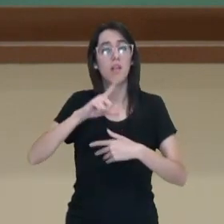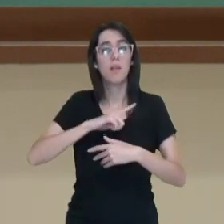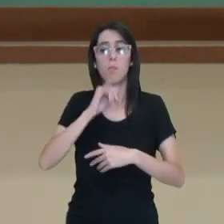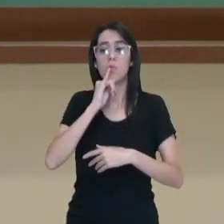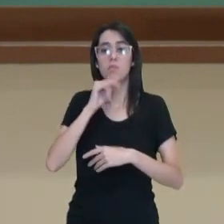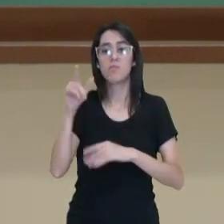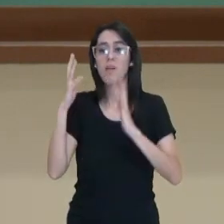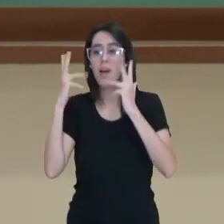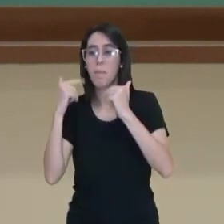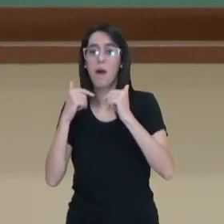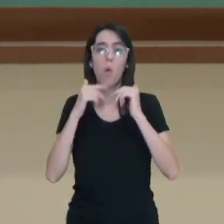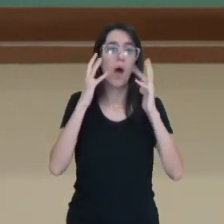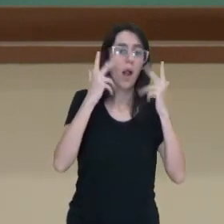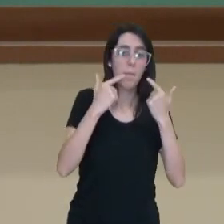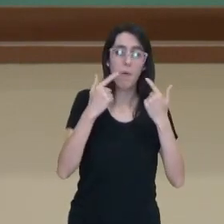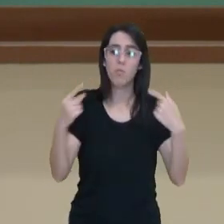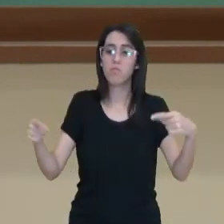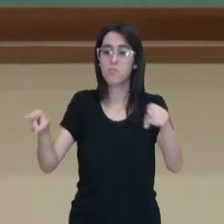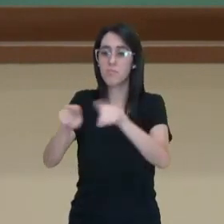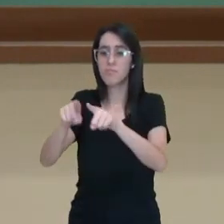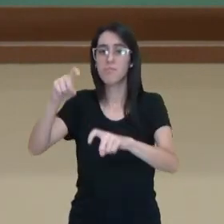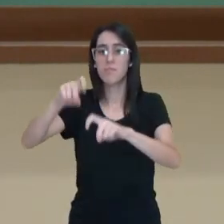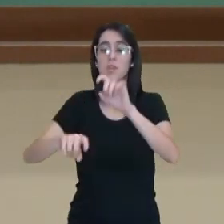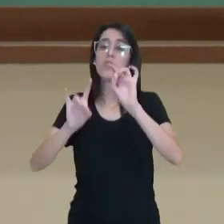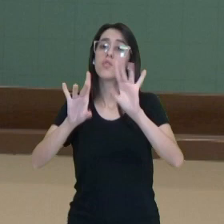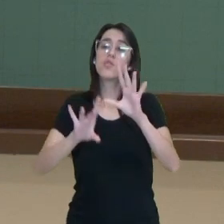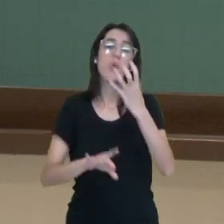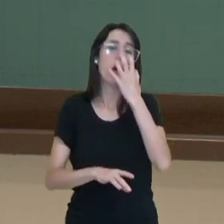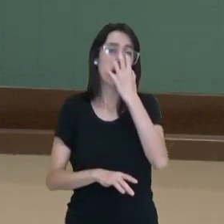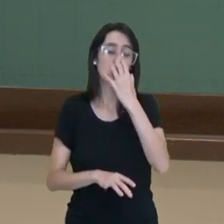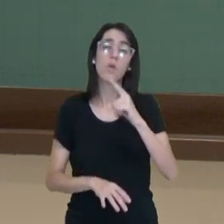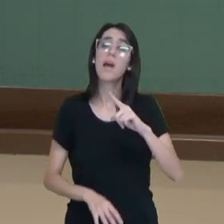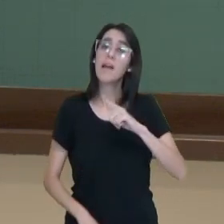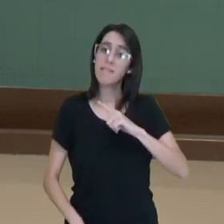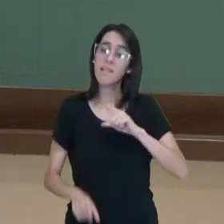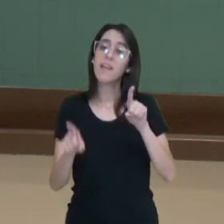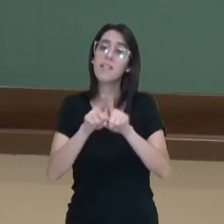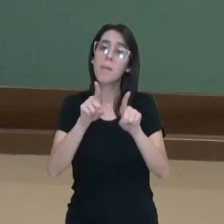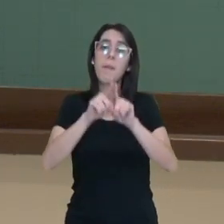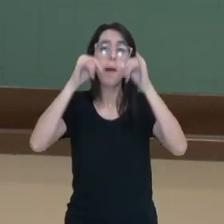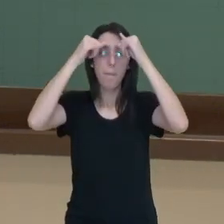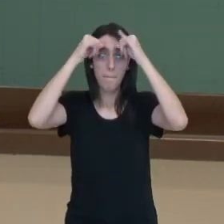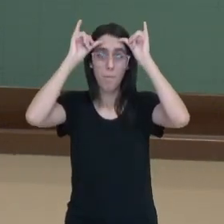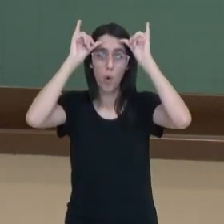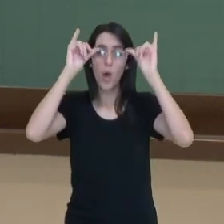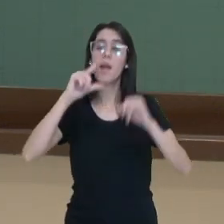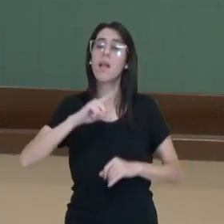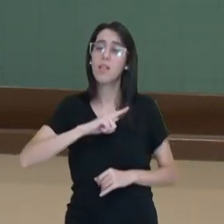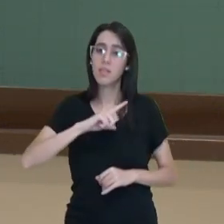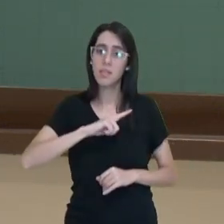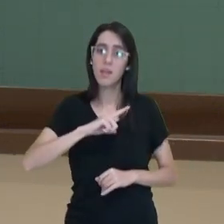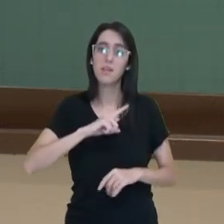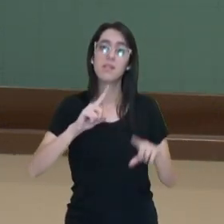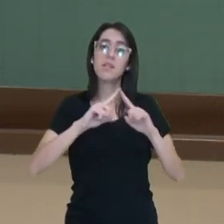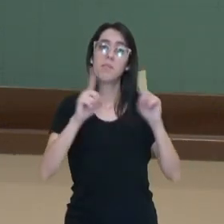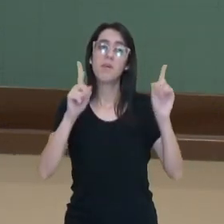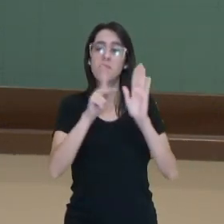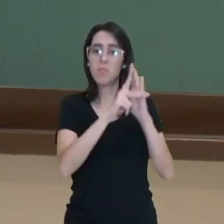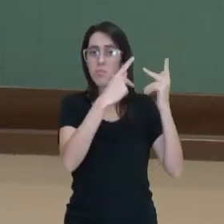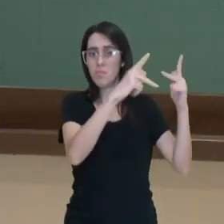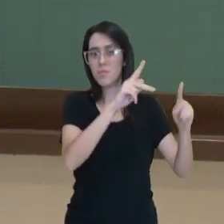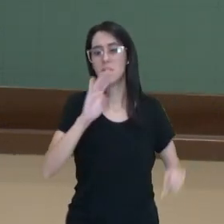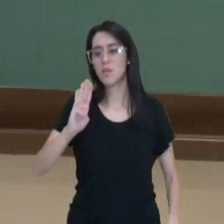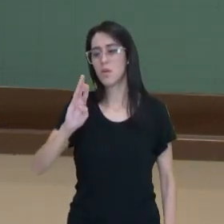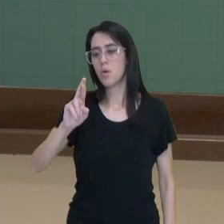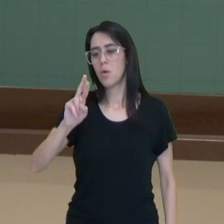exemplo, entre cães, tá? Existe inclusive a brucelose bovina, tá? Mas a brucelose bovina, né,